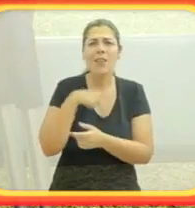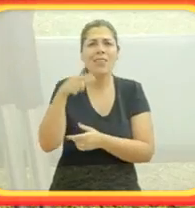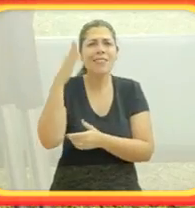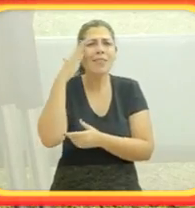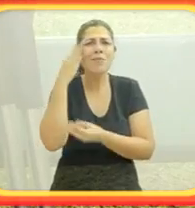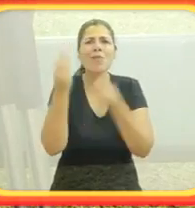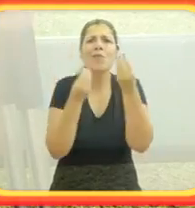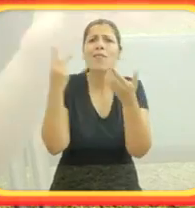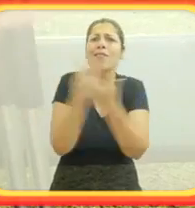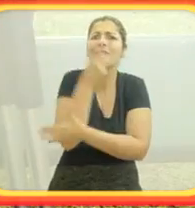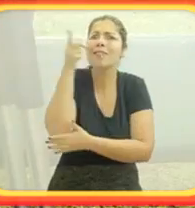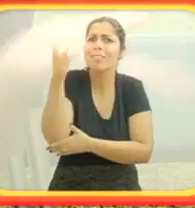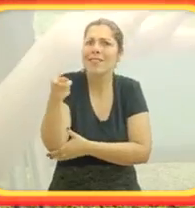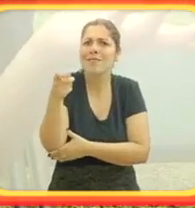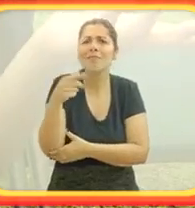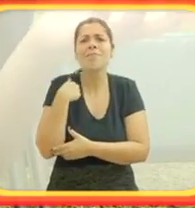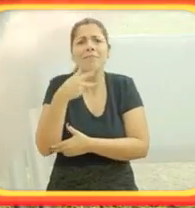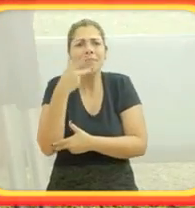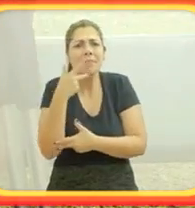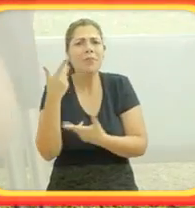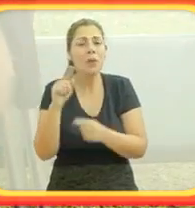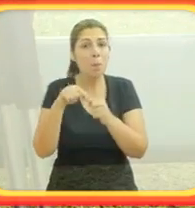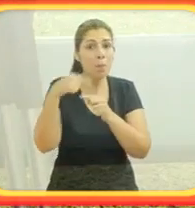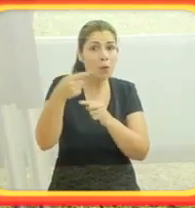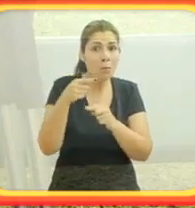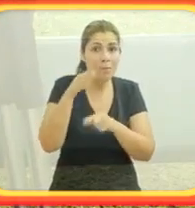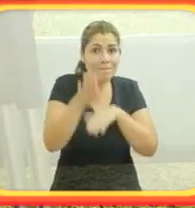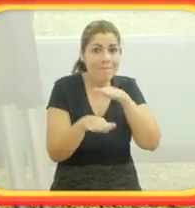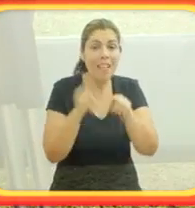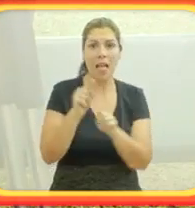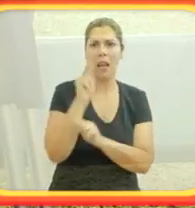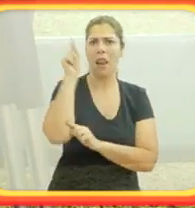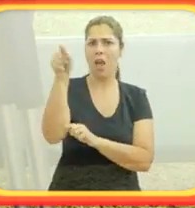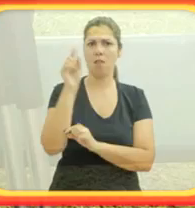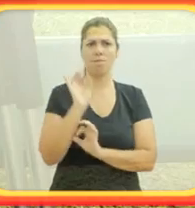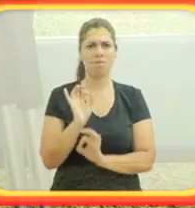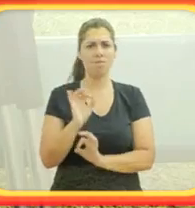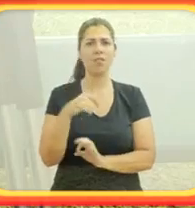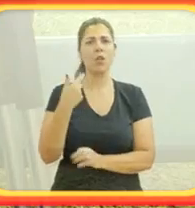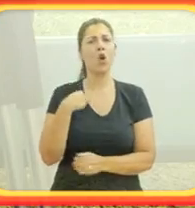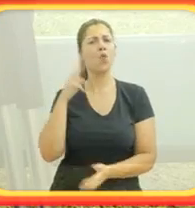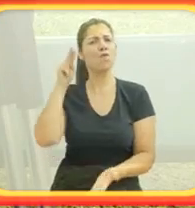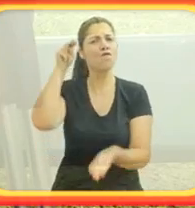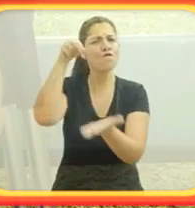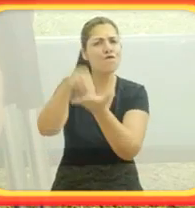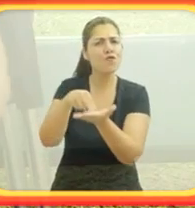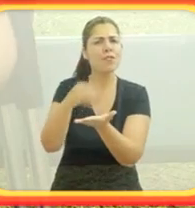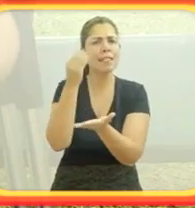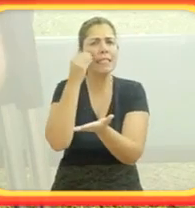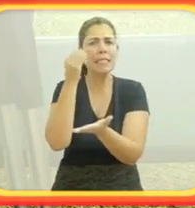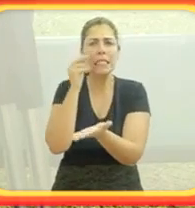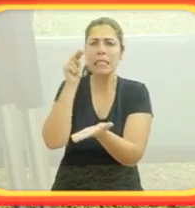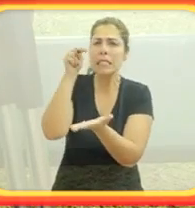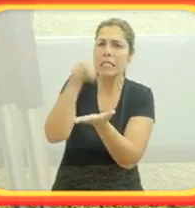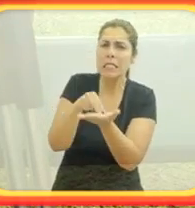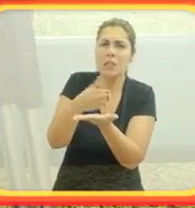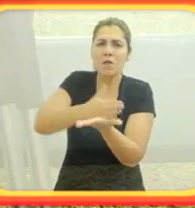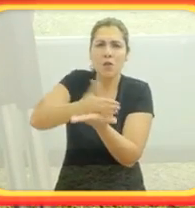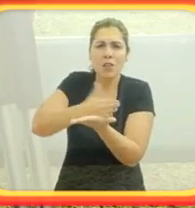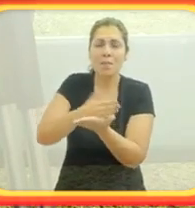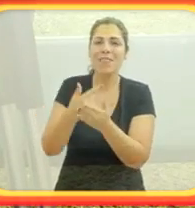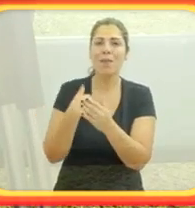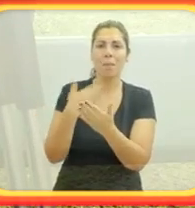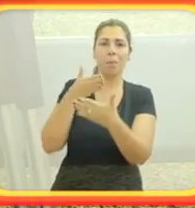vieram muitos refugiados. Eu falei, cara, eu tenho que saber o que acontece ali. E aí eu falei, não, então o próximo passo é ir para lá. Então eu tentei passar por uma fronteira,